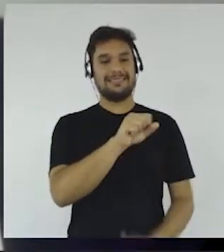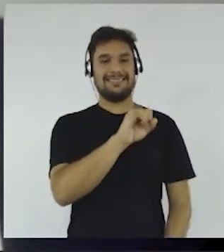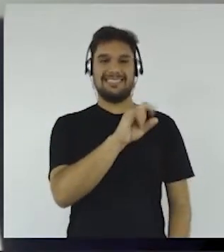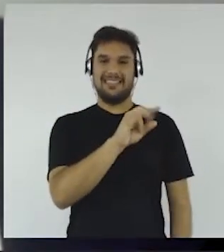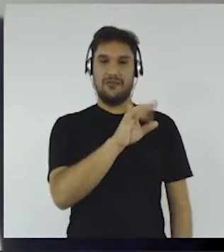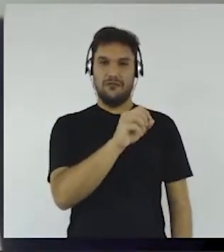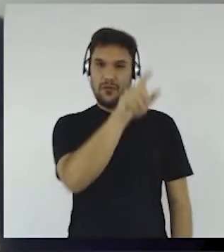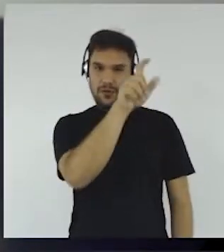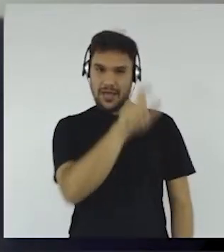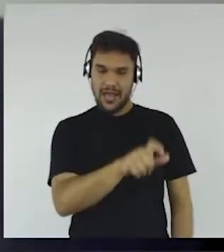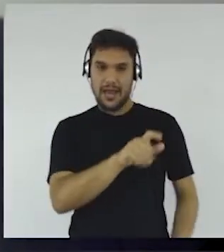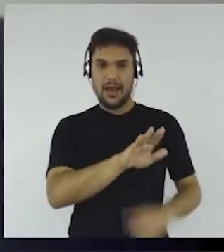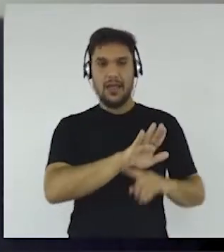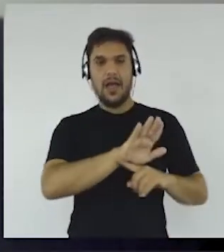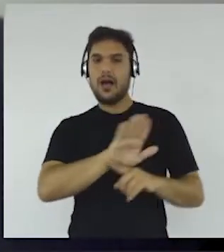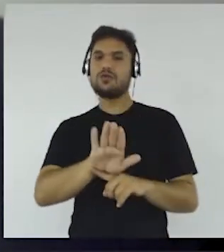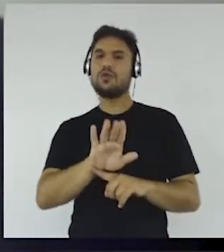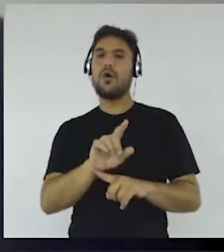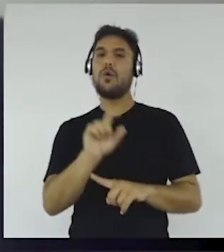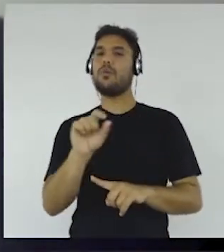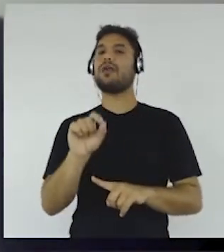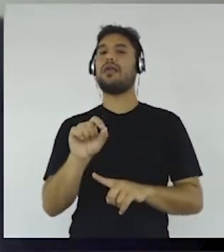Silvio Capanema ao direito.